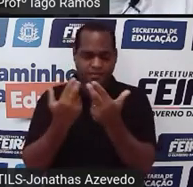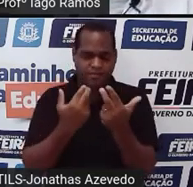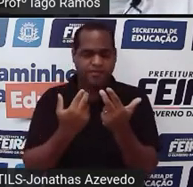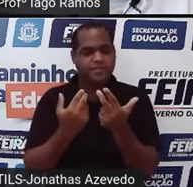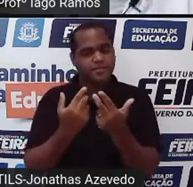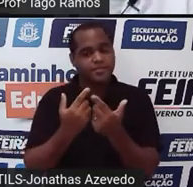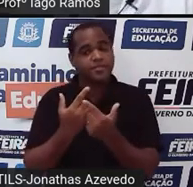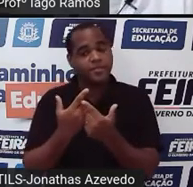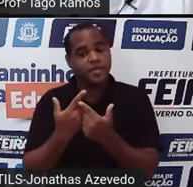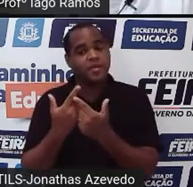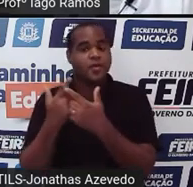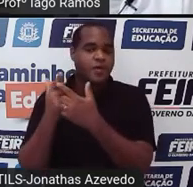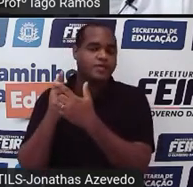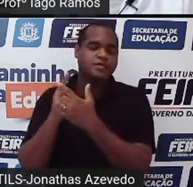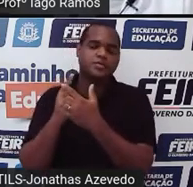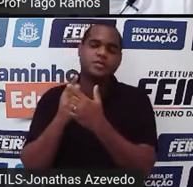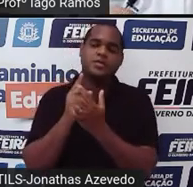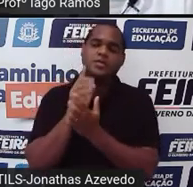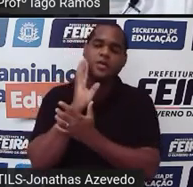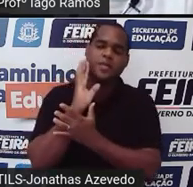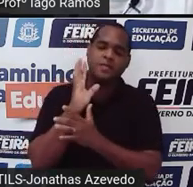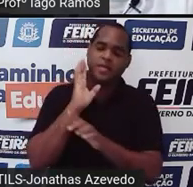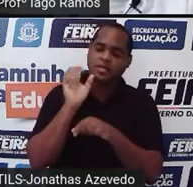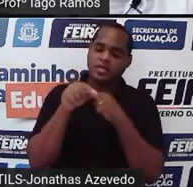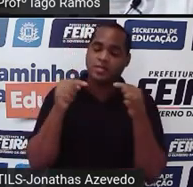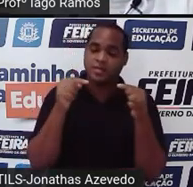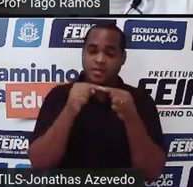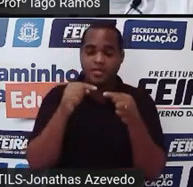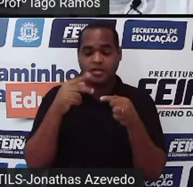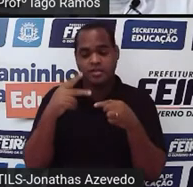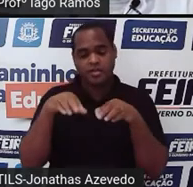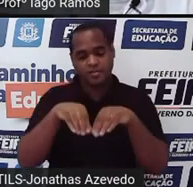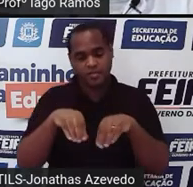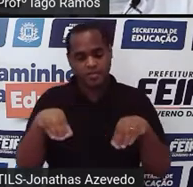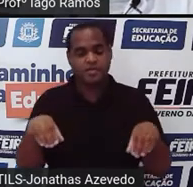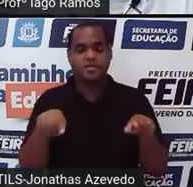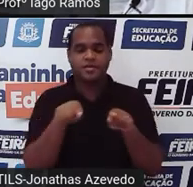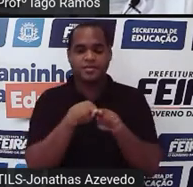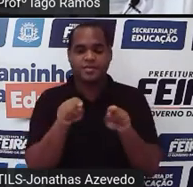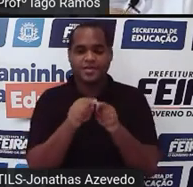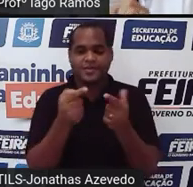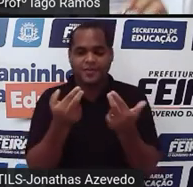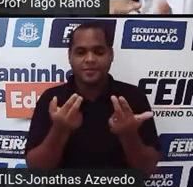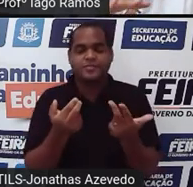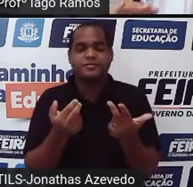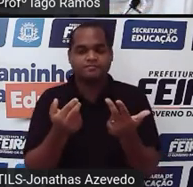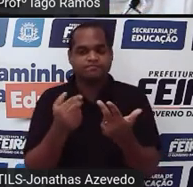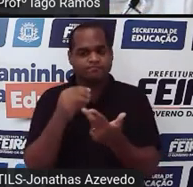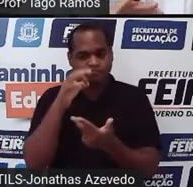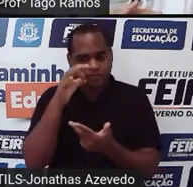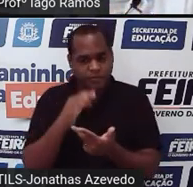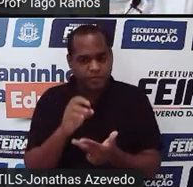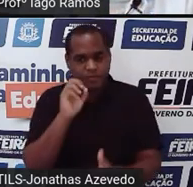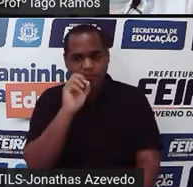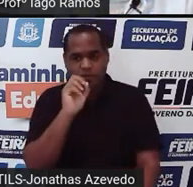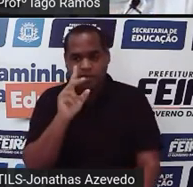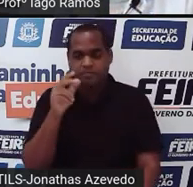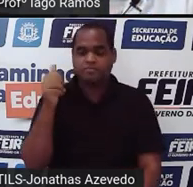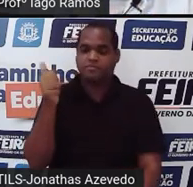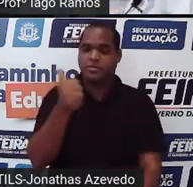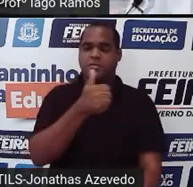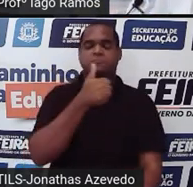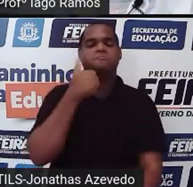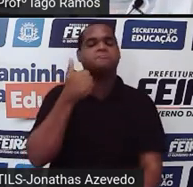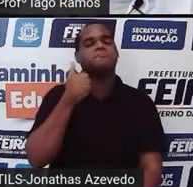da mesma forma pensando para paralelepípedos certo tranquilo beleza